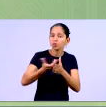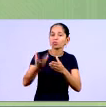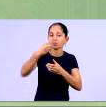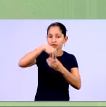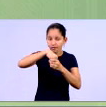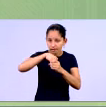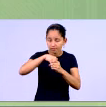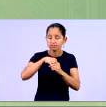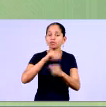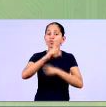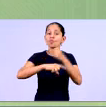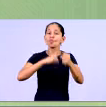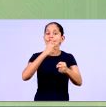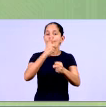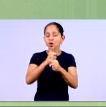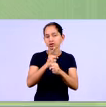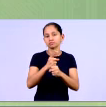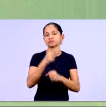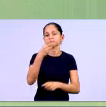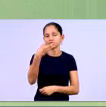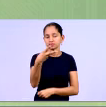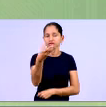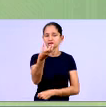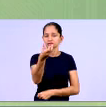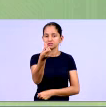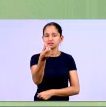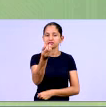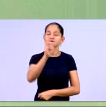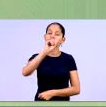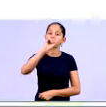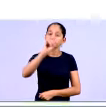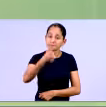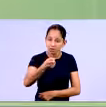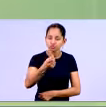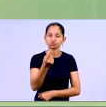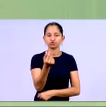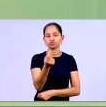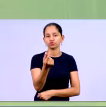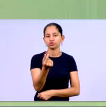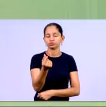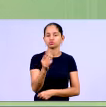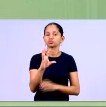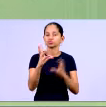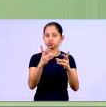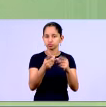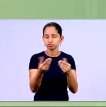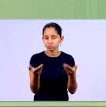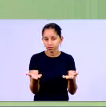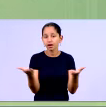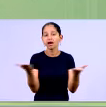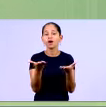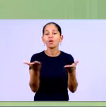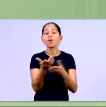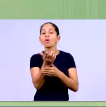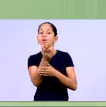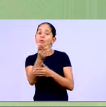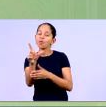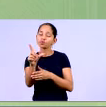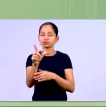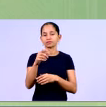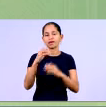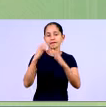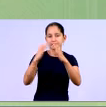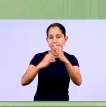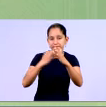mil ano, poderá ser considerada uma microempresa. E já as empresas de pequeno